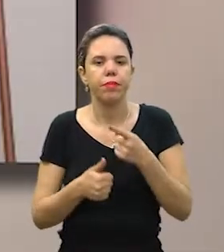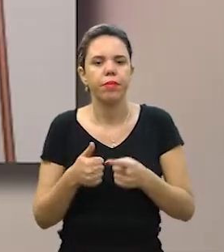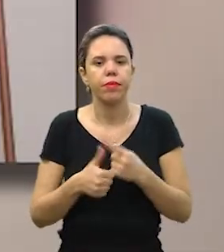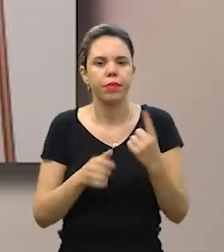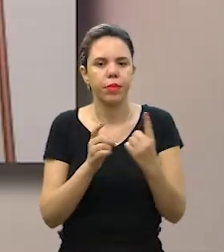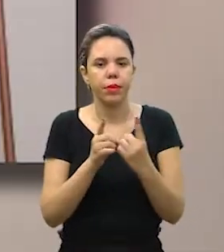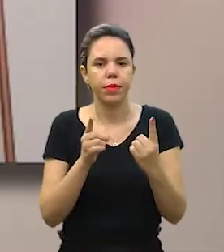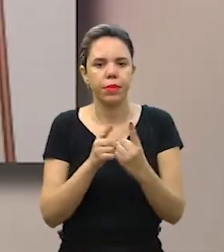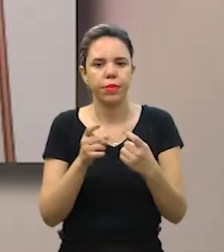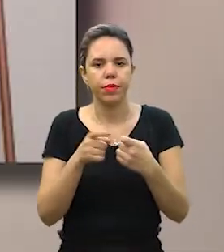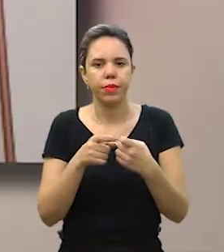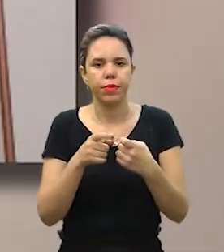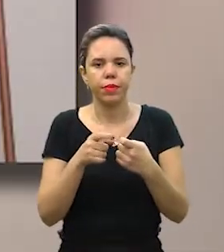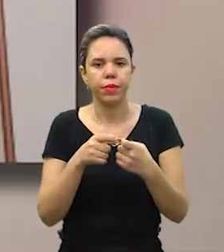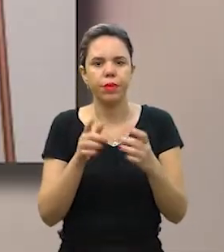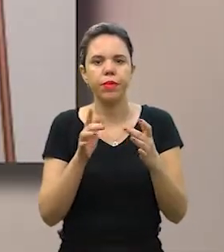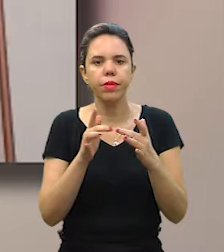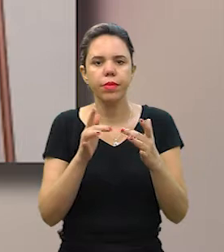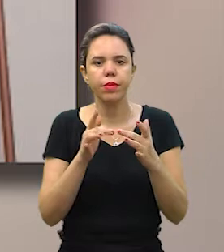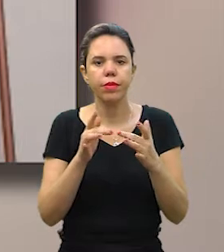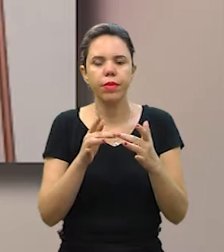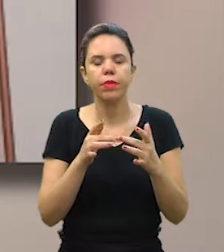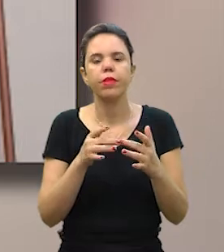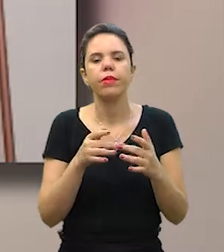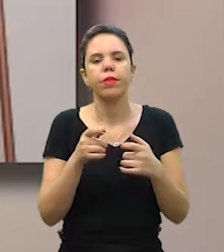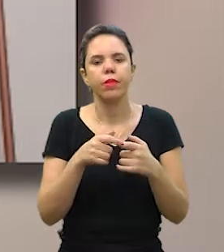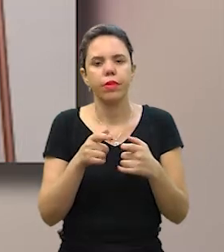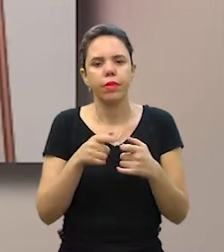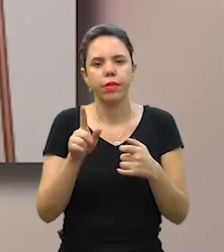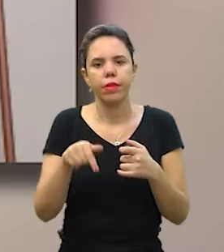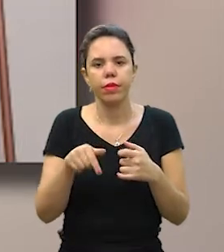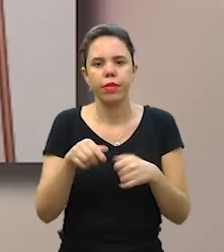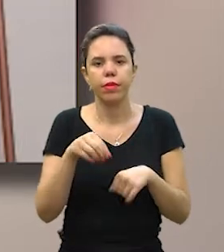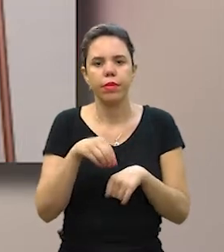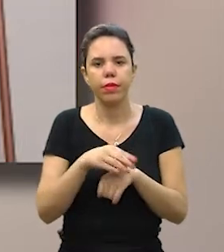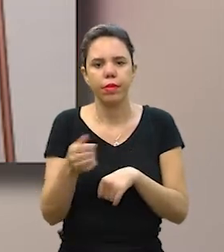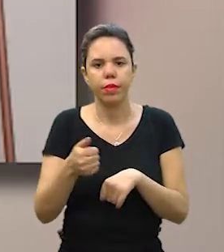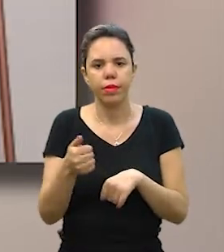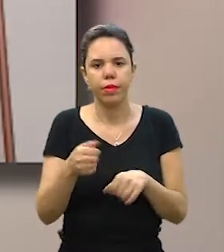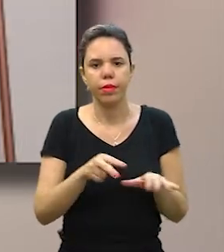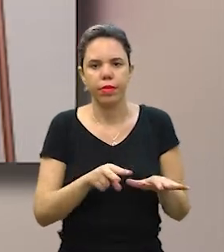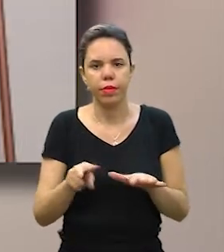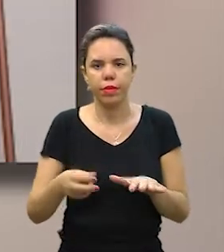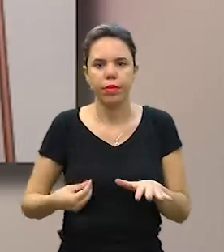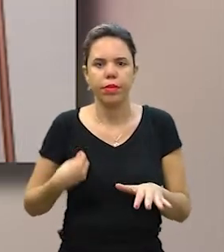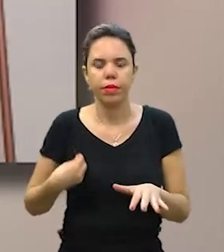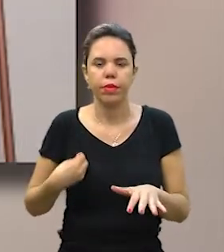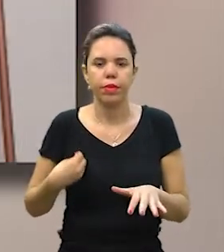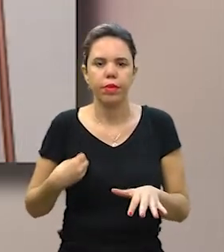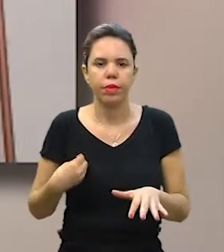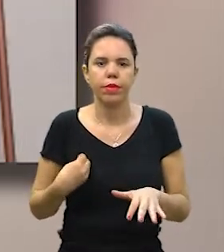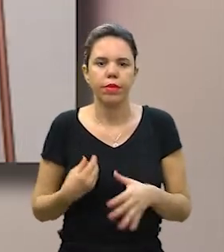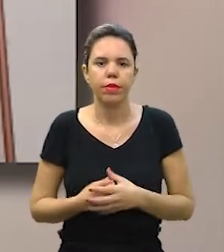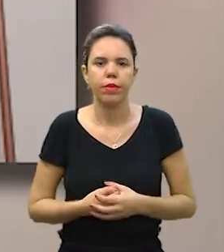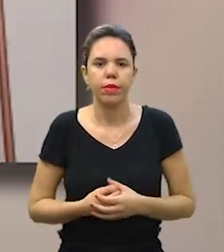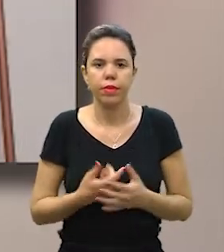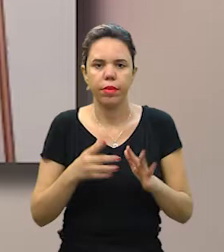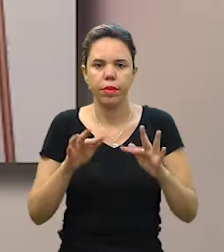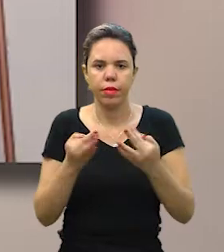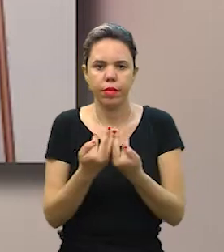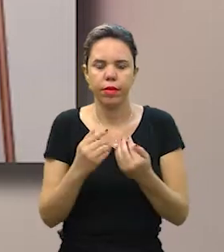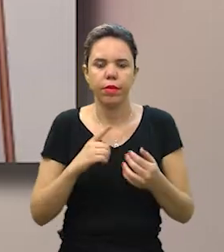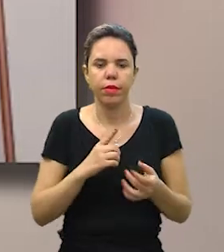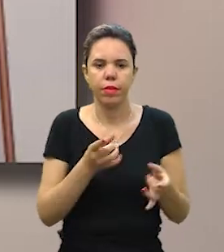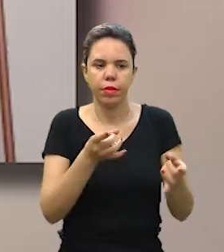primeira consulta, esse primeiro contato com o pediatra, ele está indicado na primeira semana de vida. Então, assim que os pais